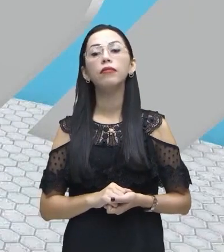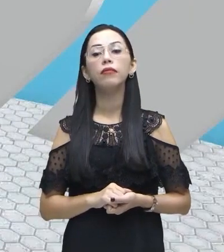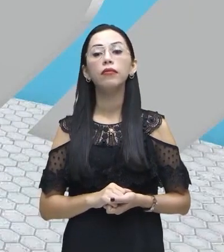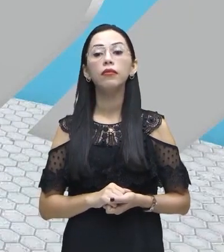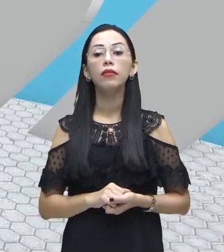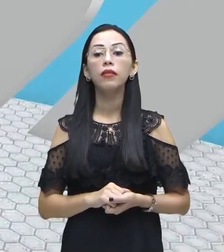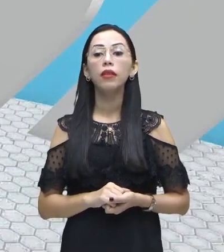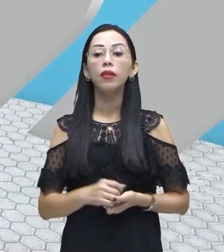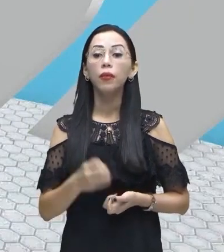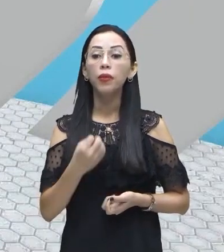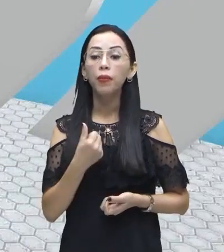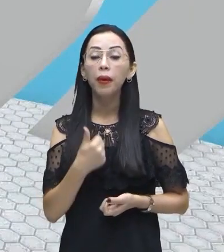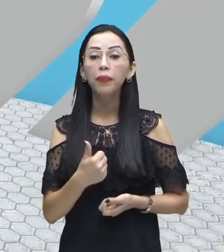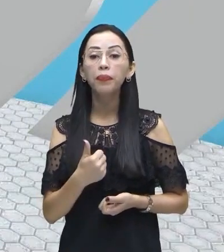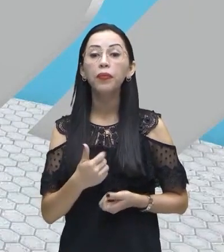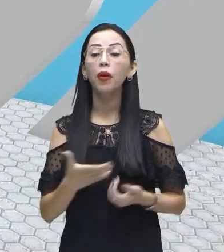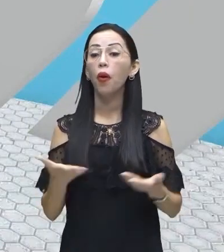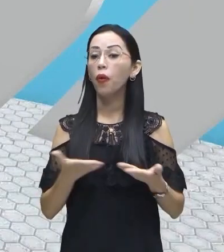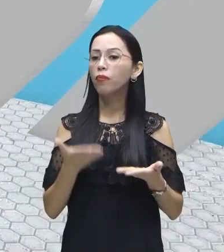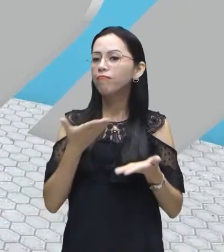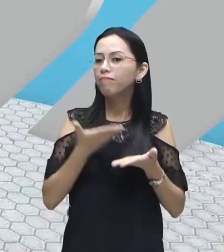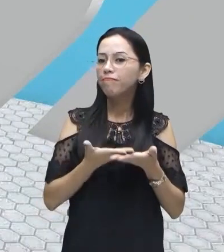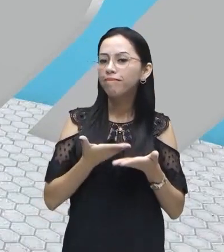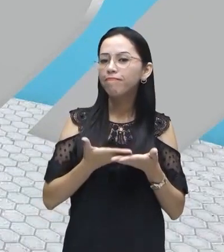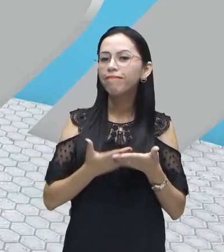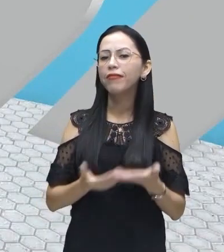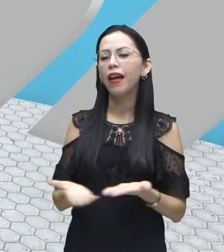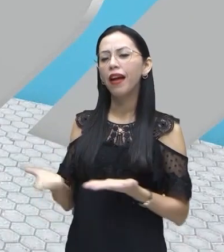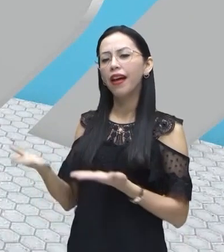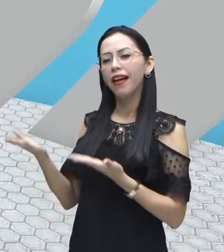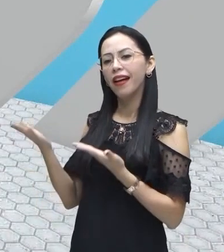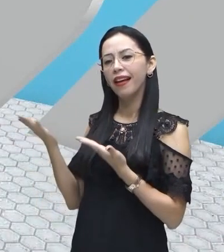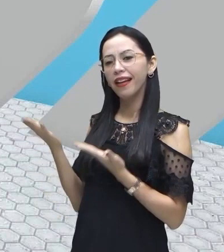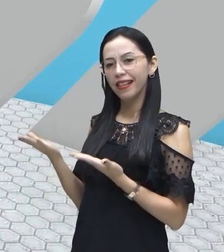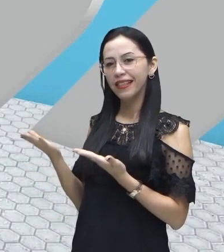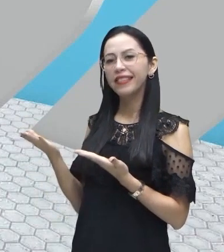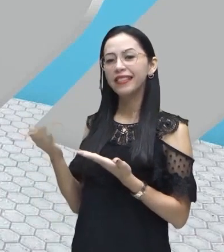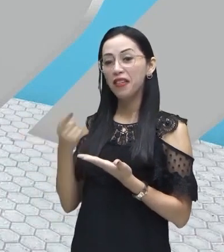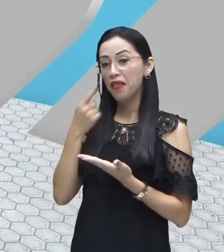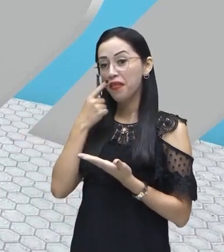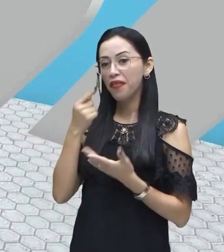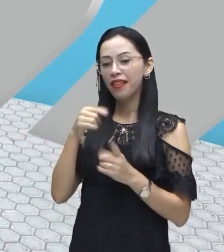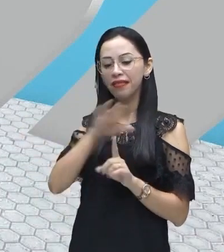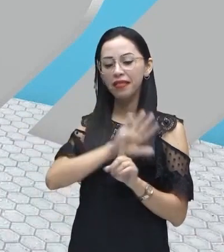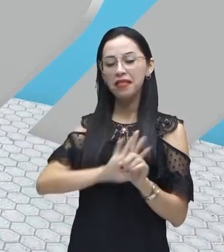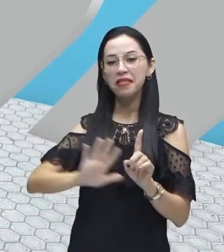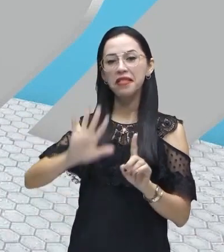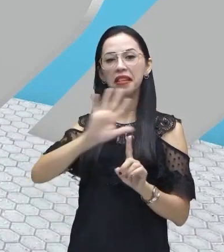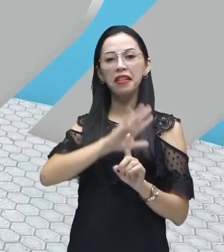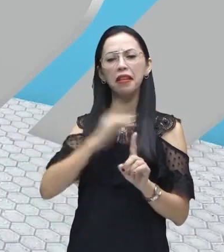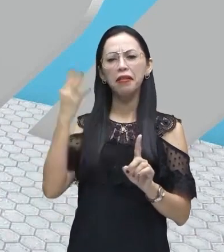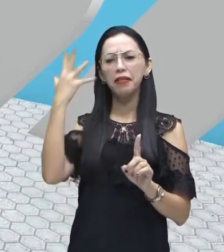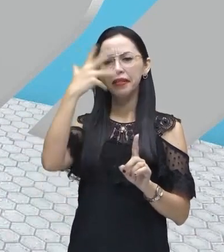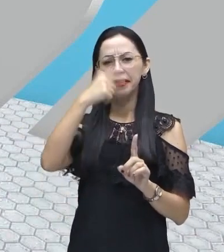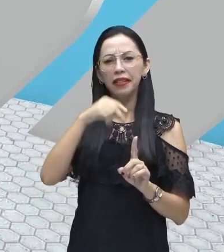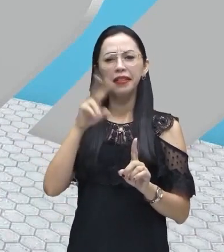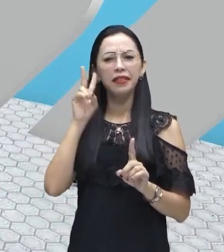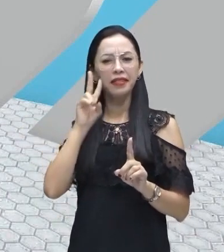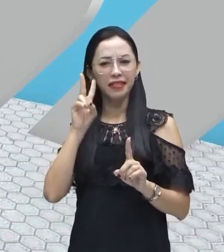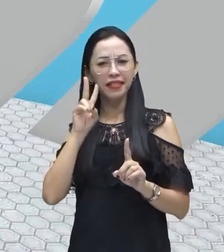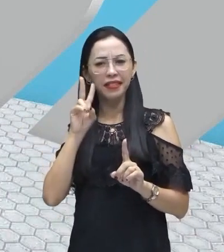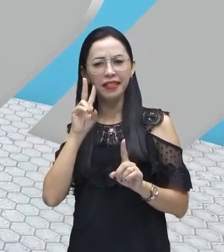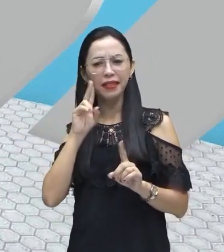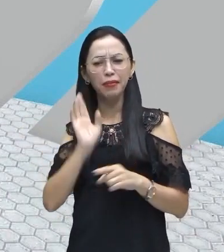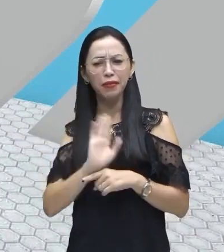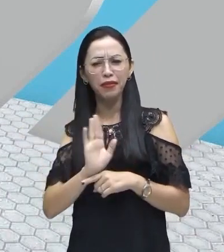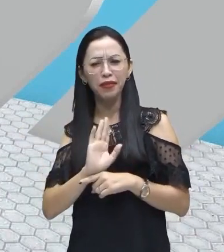Muito bem, e a aula de hoje vai começar aqui nesse lindo cenário, a terra da J.K. Rowling e do Harry Potter. E aqui, como você pode ver, nós temos o